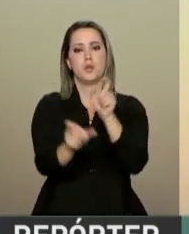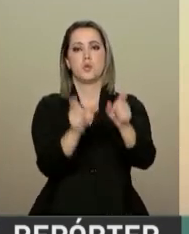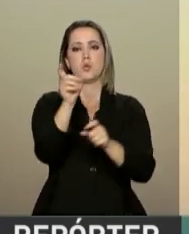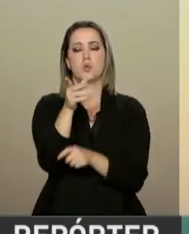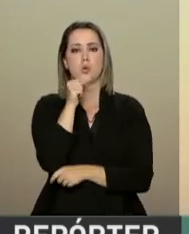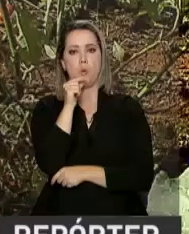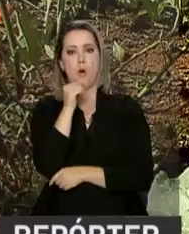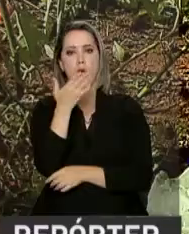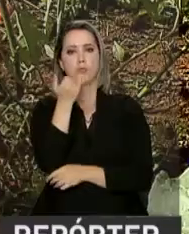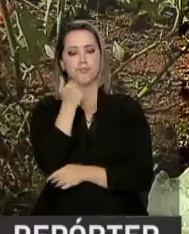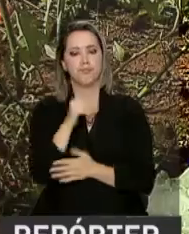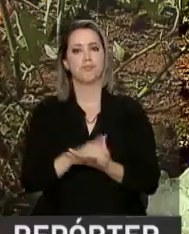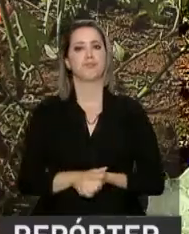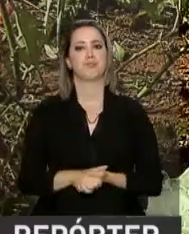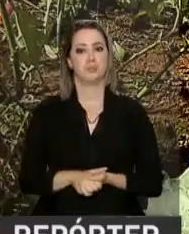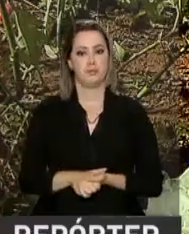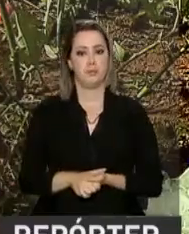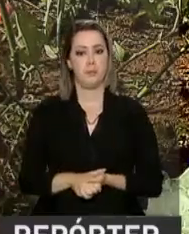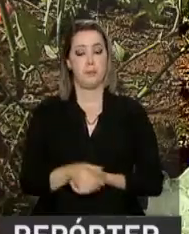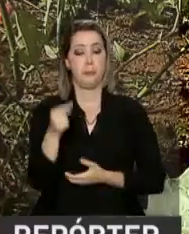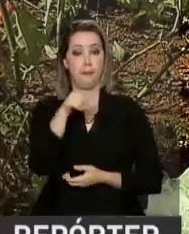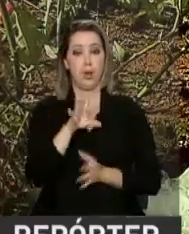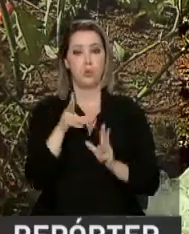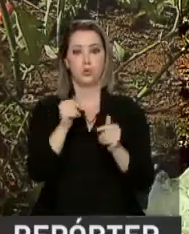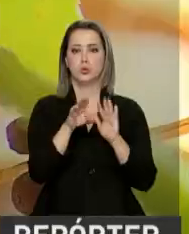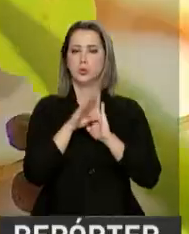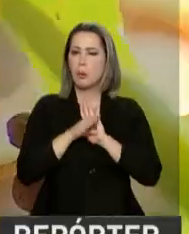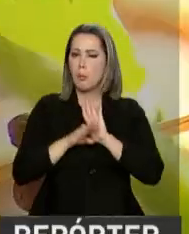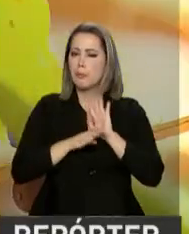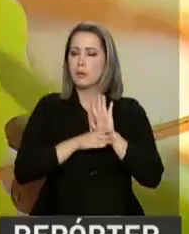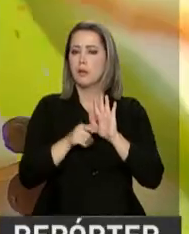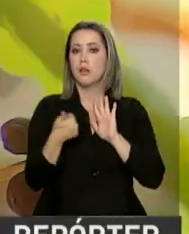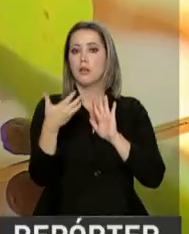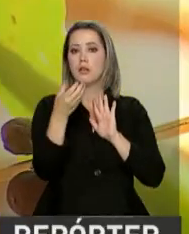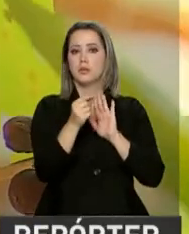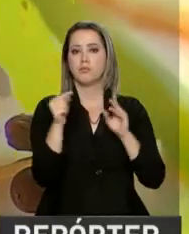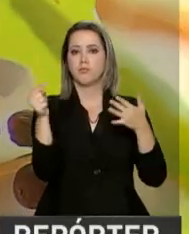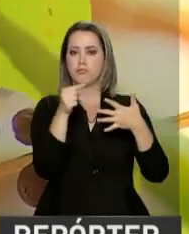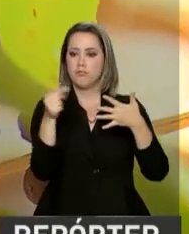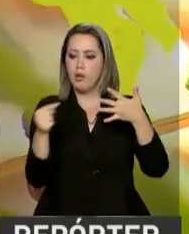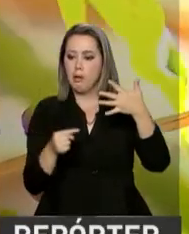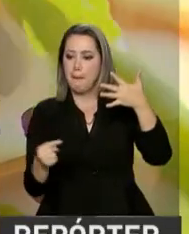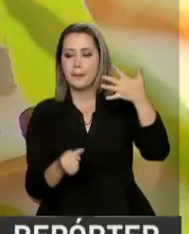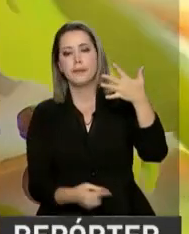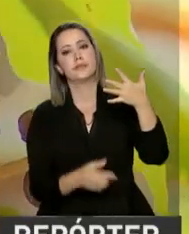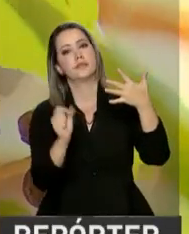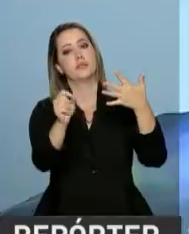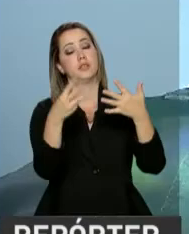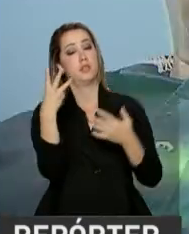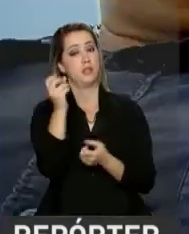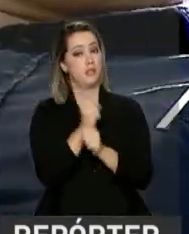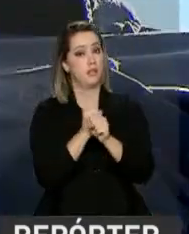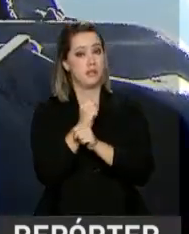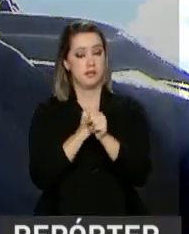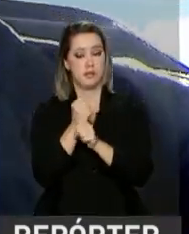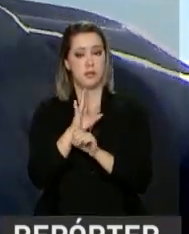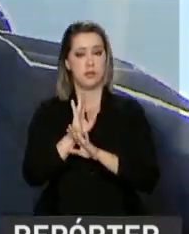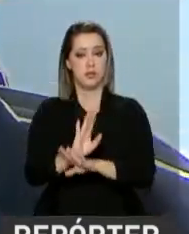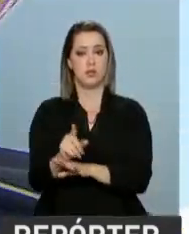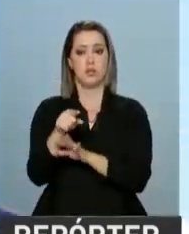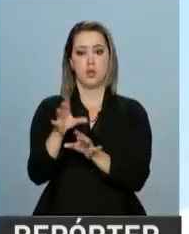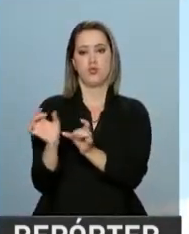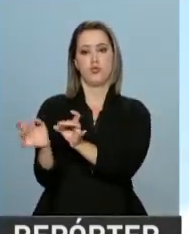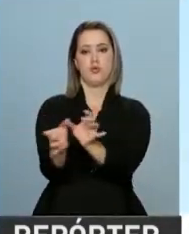e para menos ao todo o plano safra plurianual tem dez eixos para os próximos três anos o apoio à comercialização